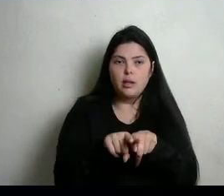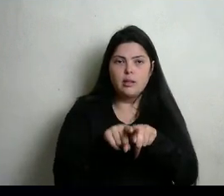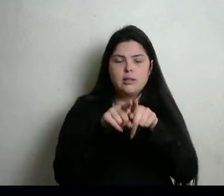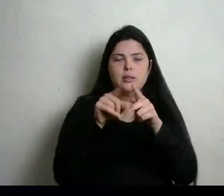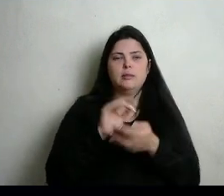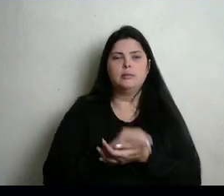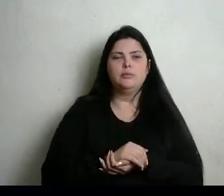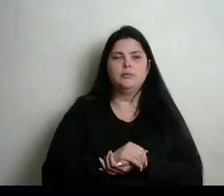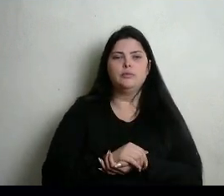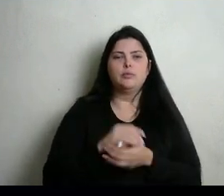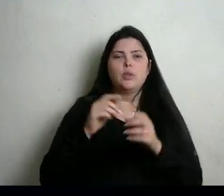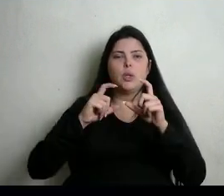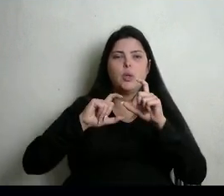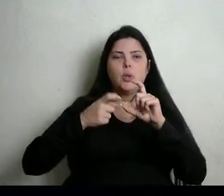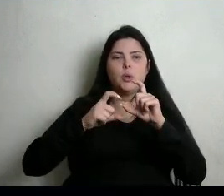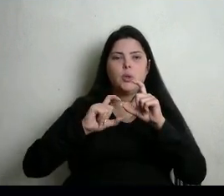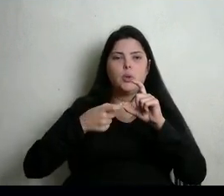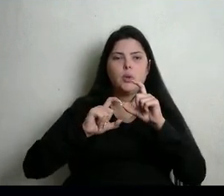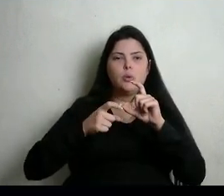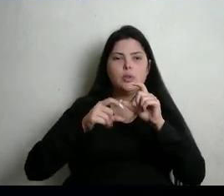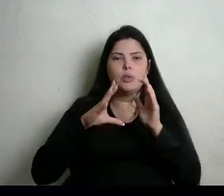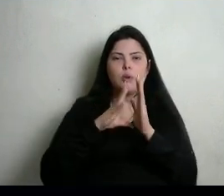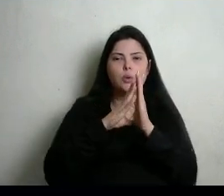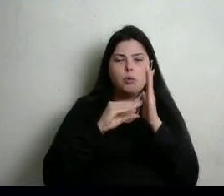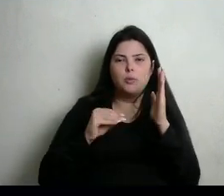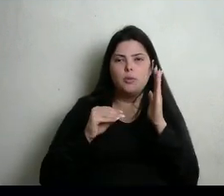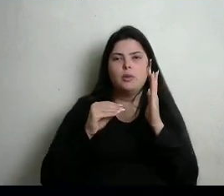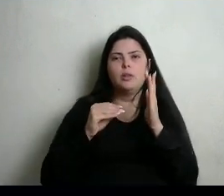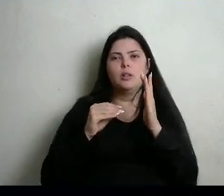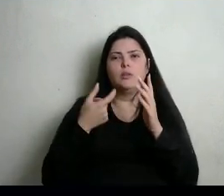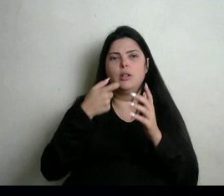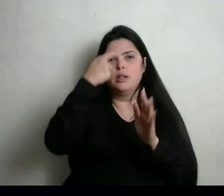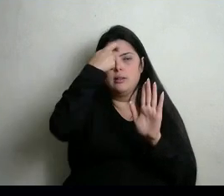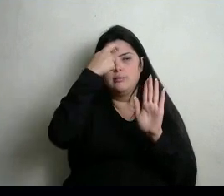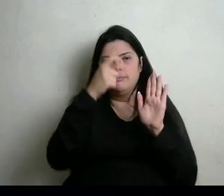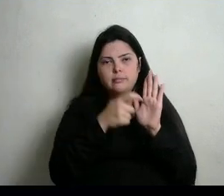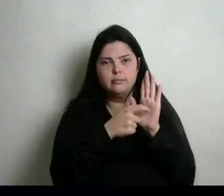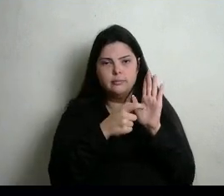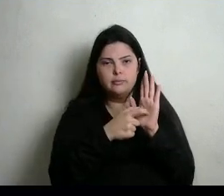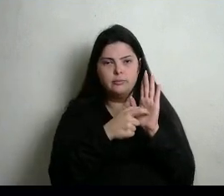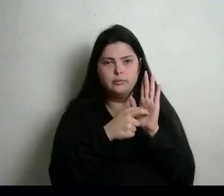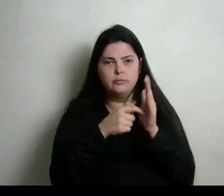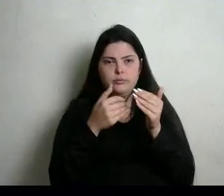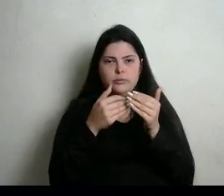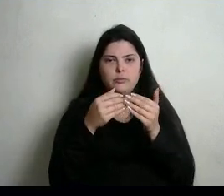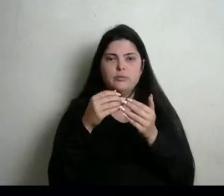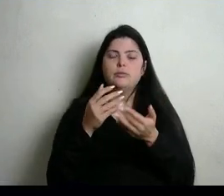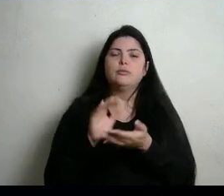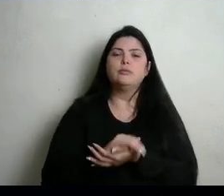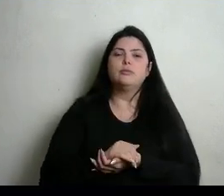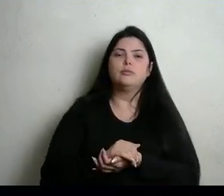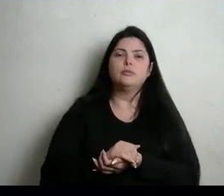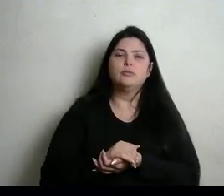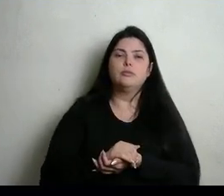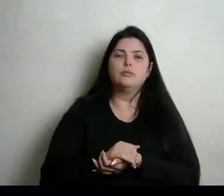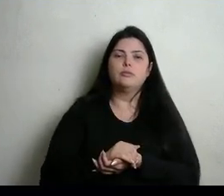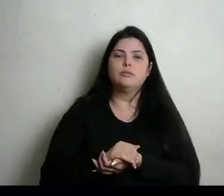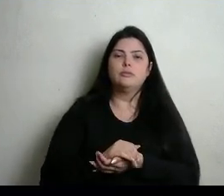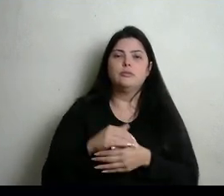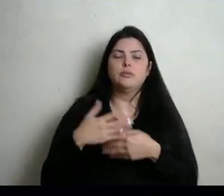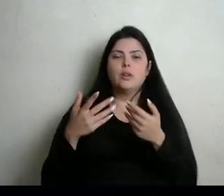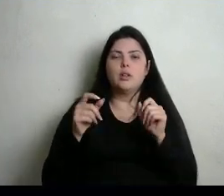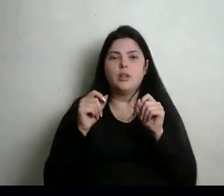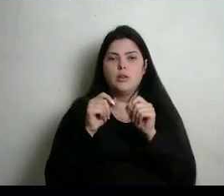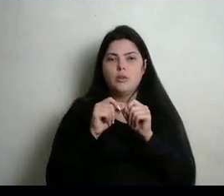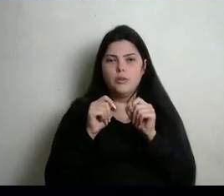Node com um dos modelos de inteligência artificial que a OpenAI disponibiliza, que no caso aqui hoje eu